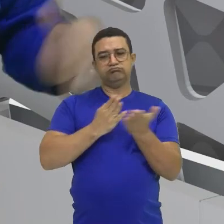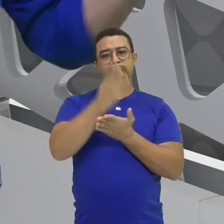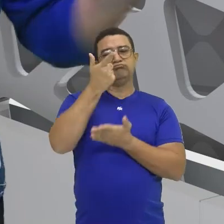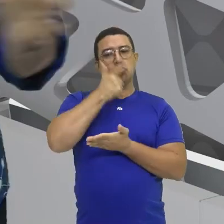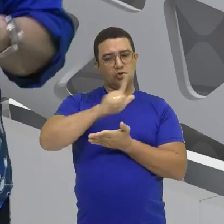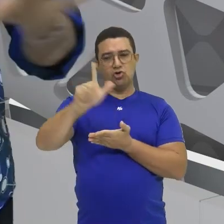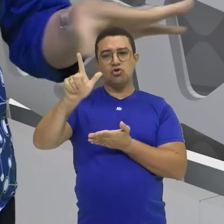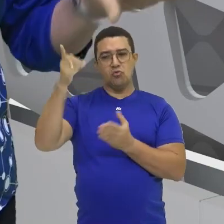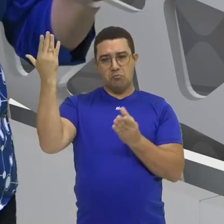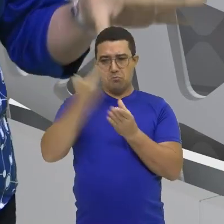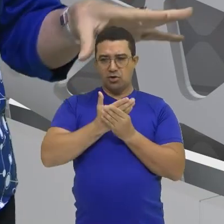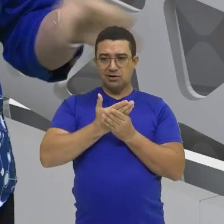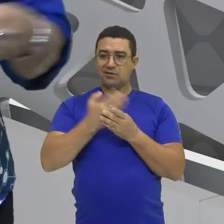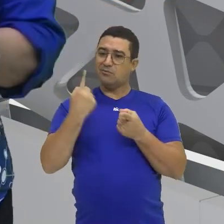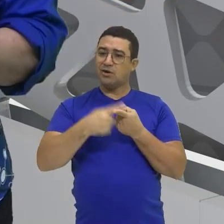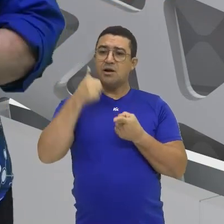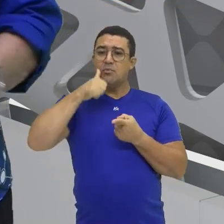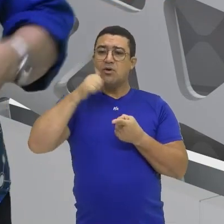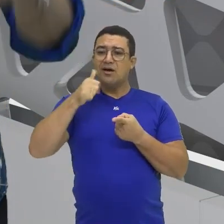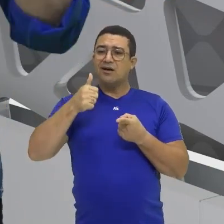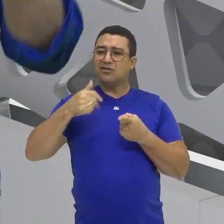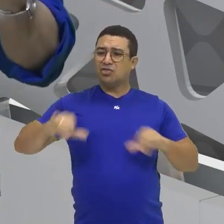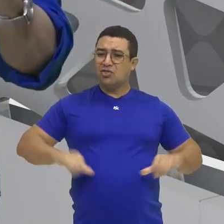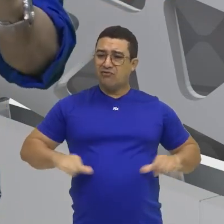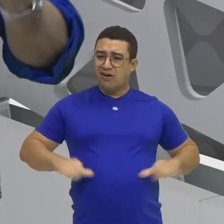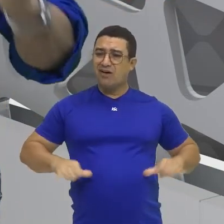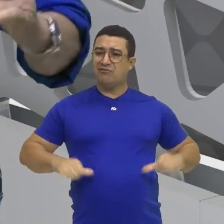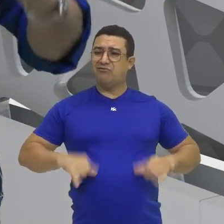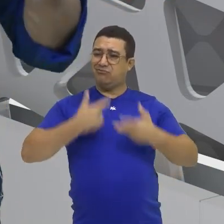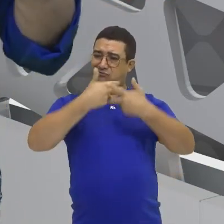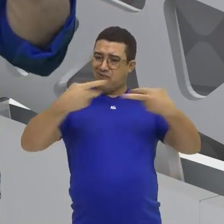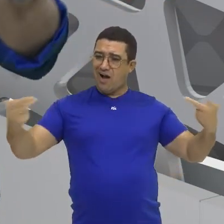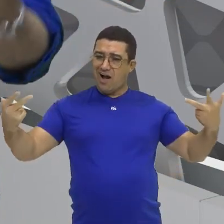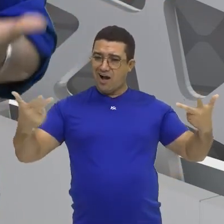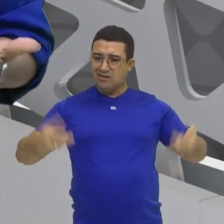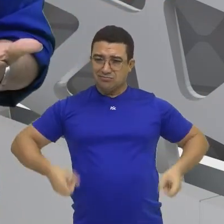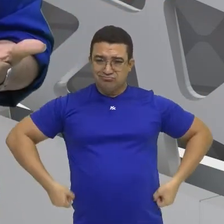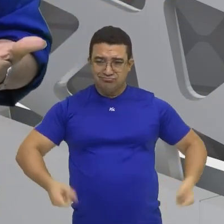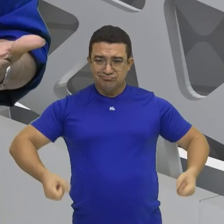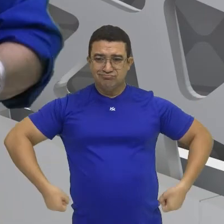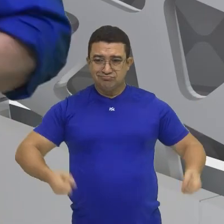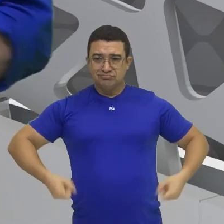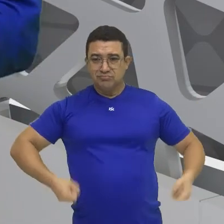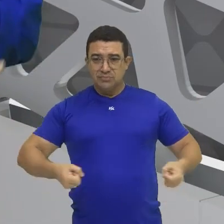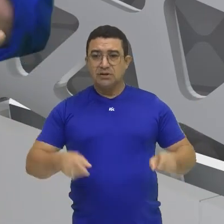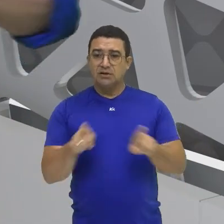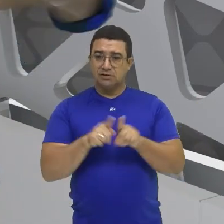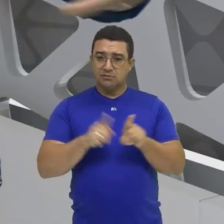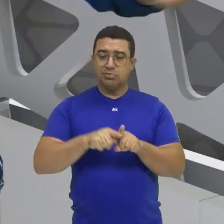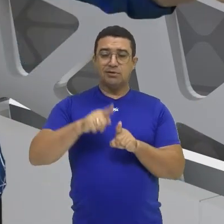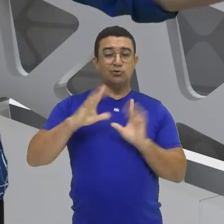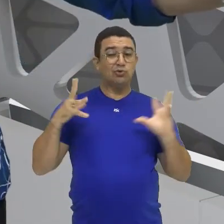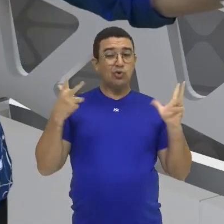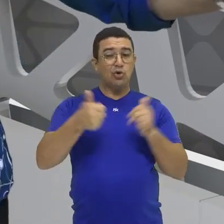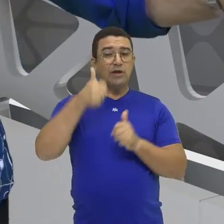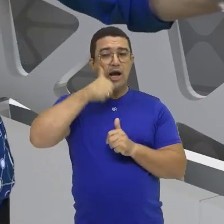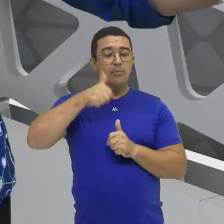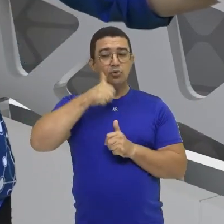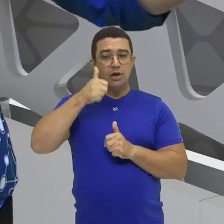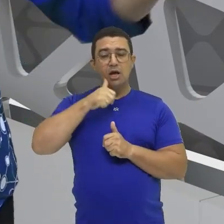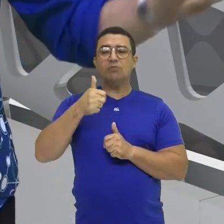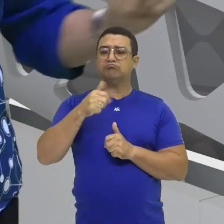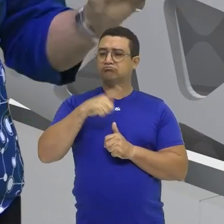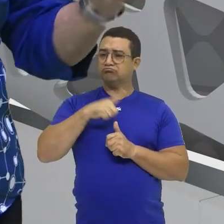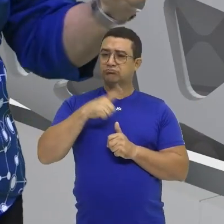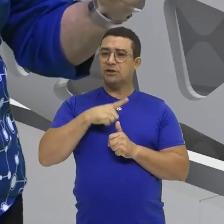da Penha, que ficou paraplégica, e também teve um ganho muito grande para todas as mulheres do